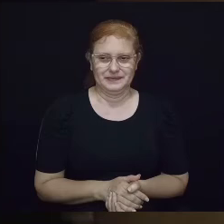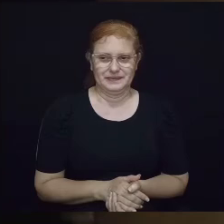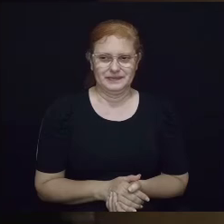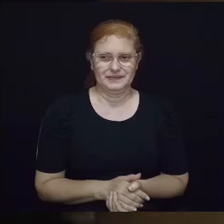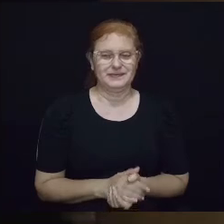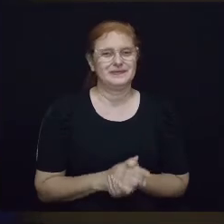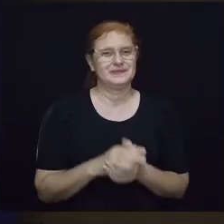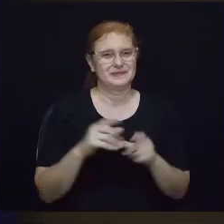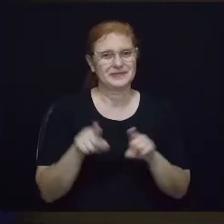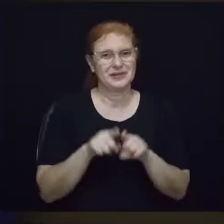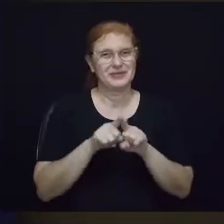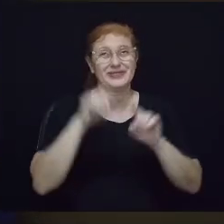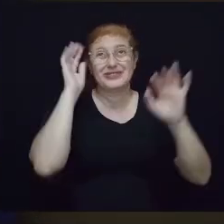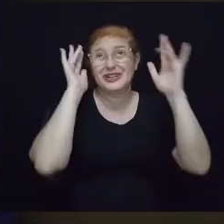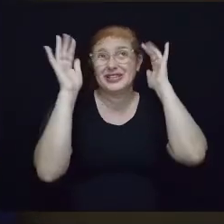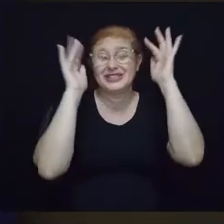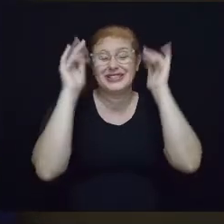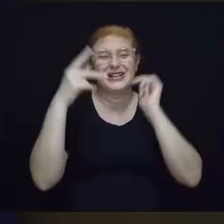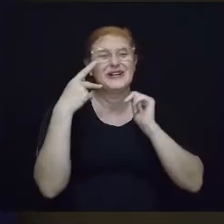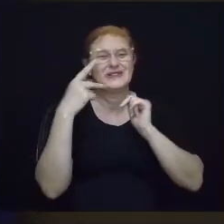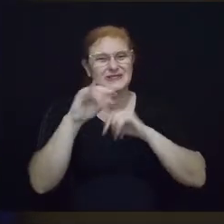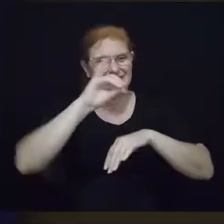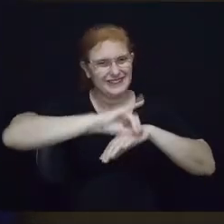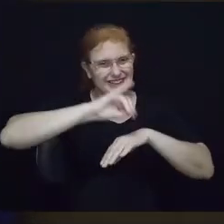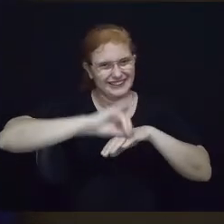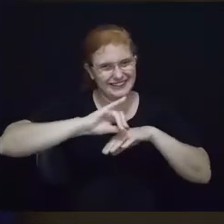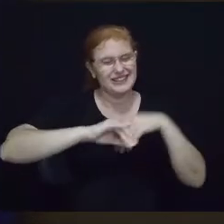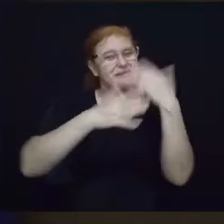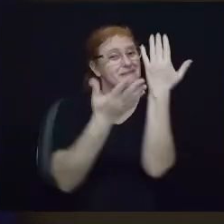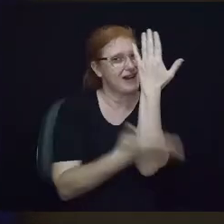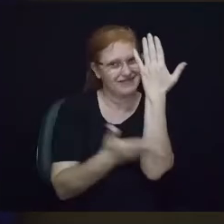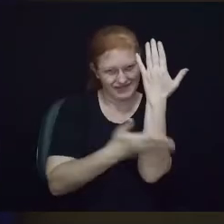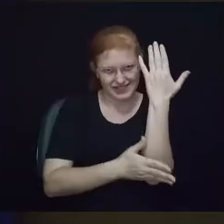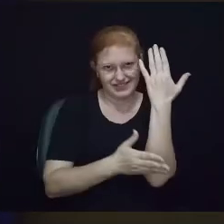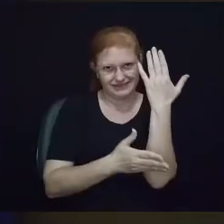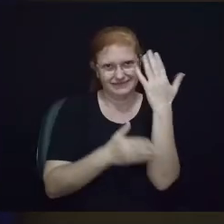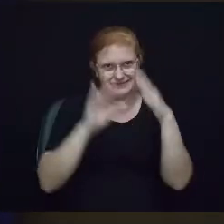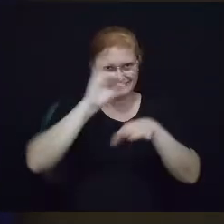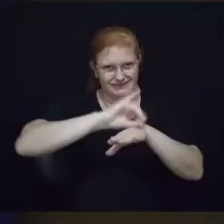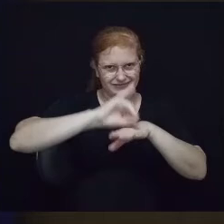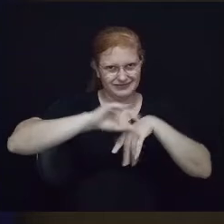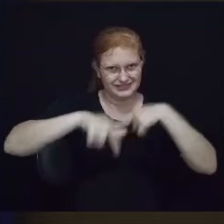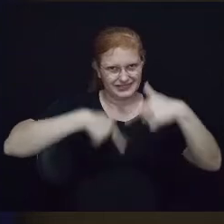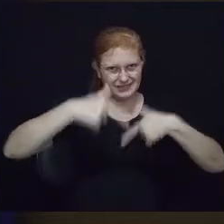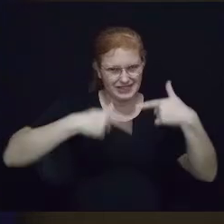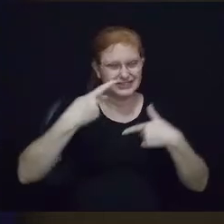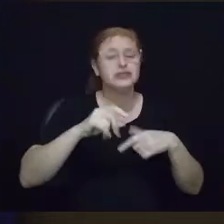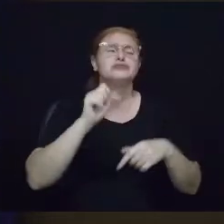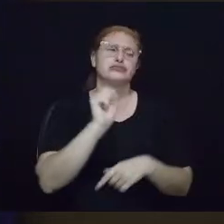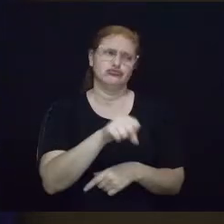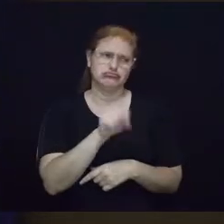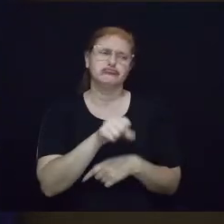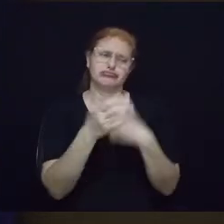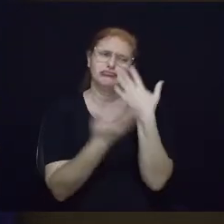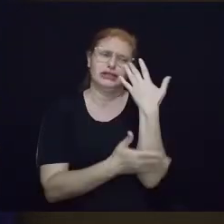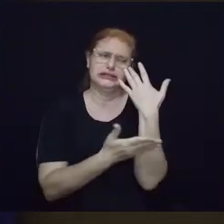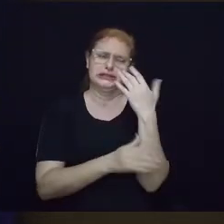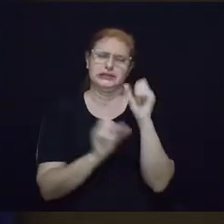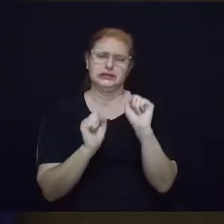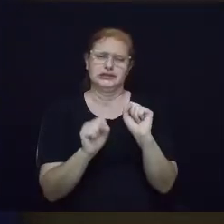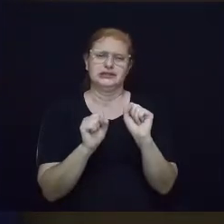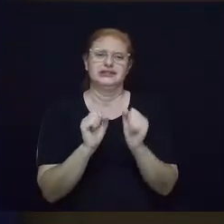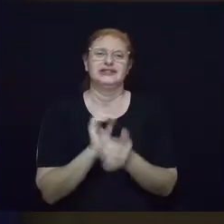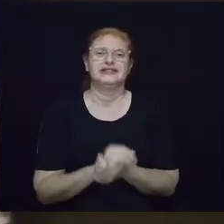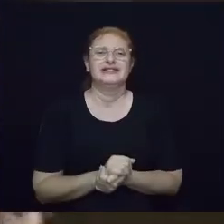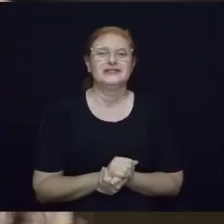Muito bem, então só imagina as tuas obras, tuas esculturas em madeira, há muito tempo. Sim.